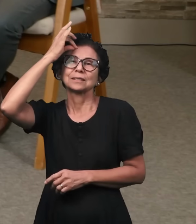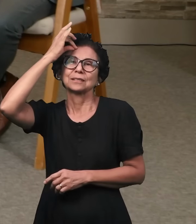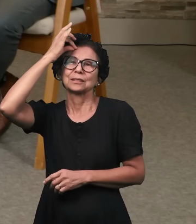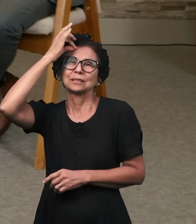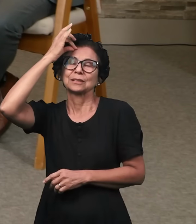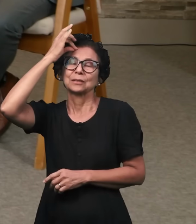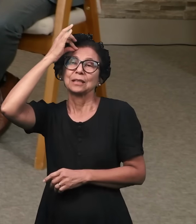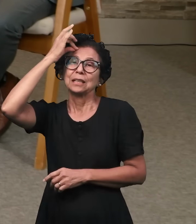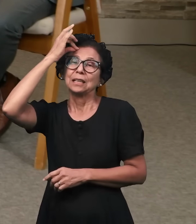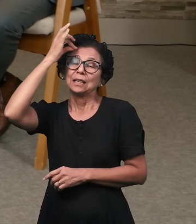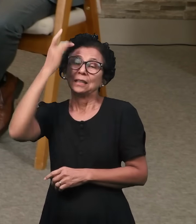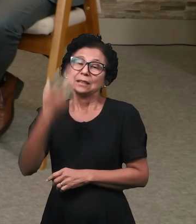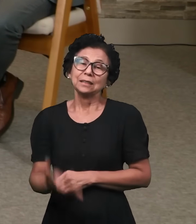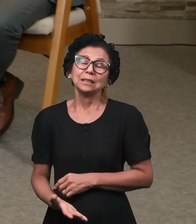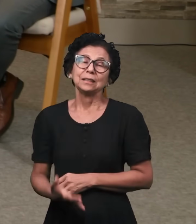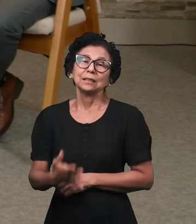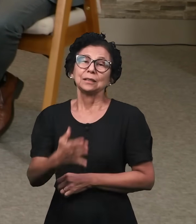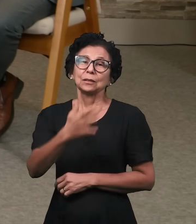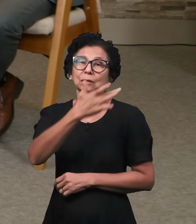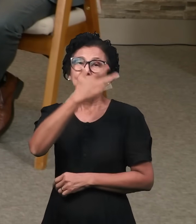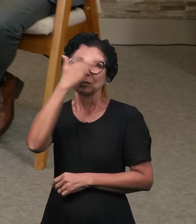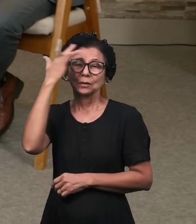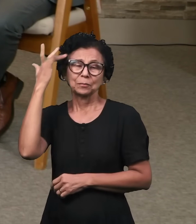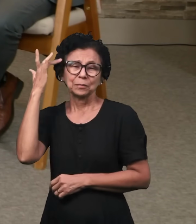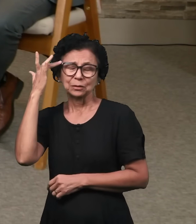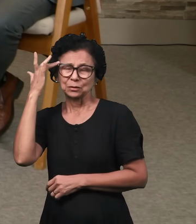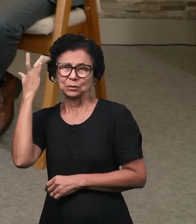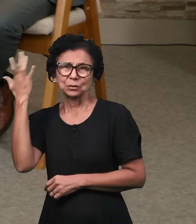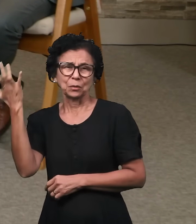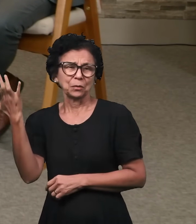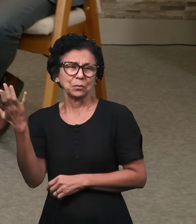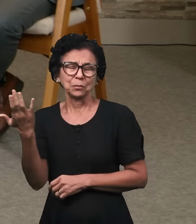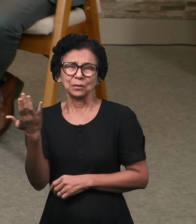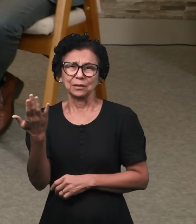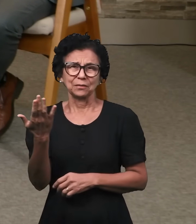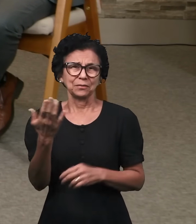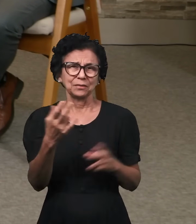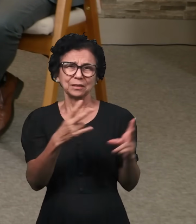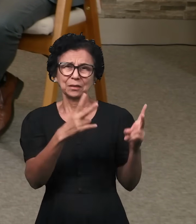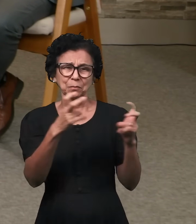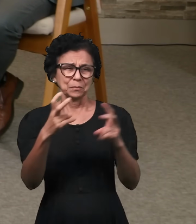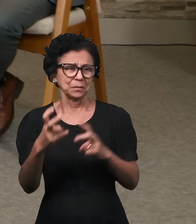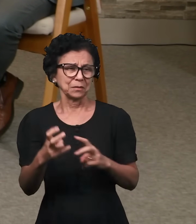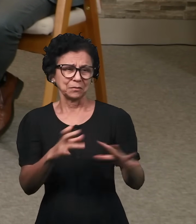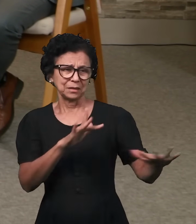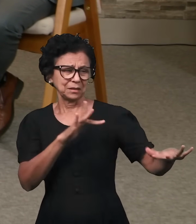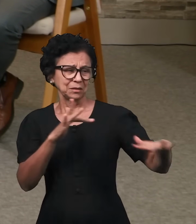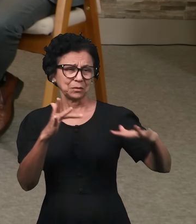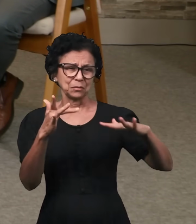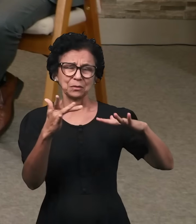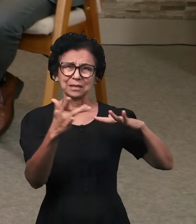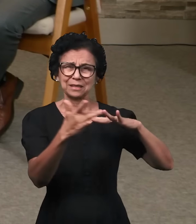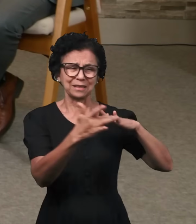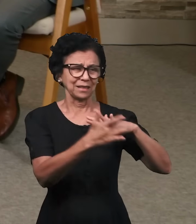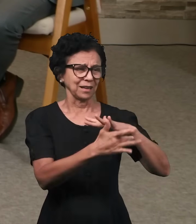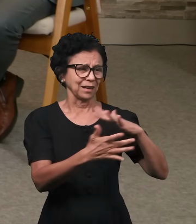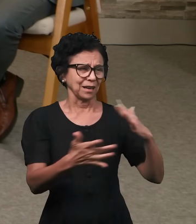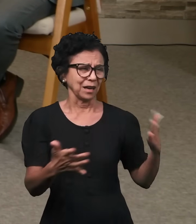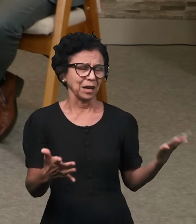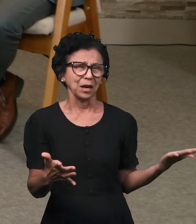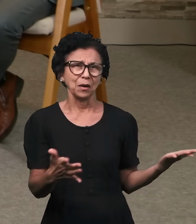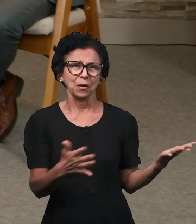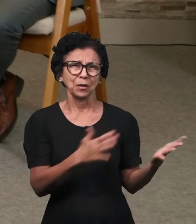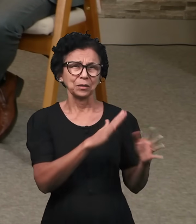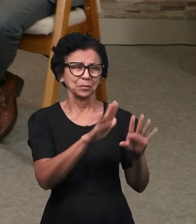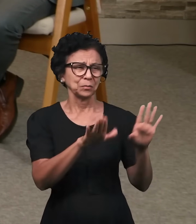da performance, da rede social, dessa necessidade de resultado a todo tempo, e entende que o Senhor controla